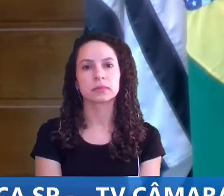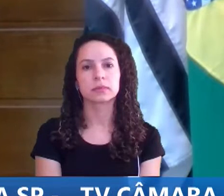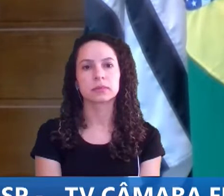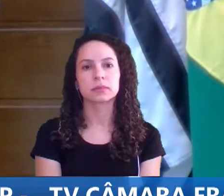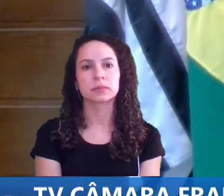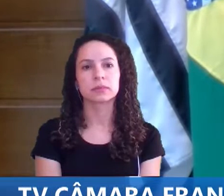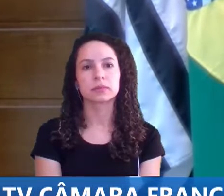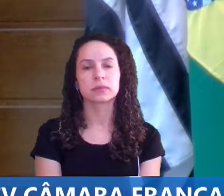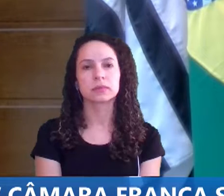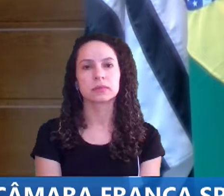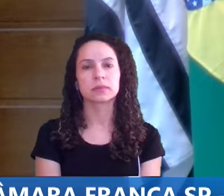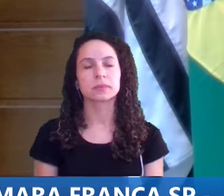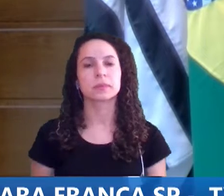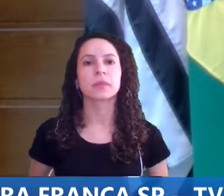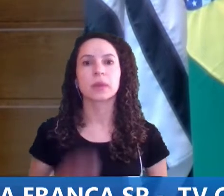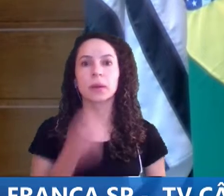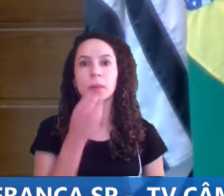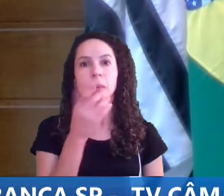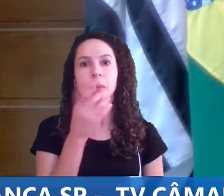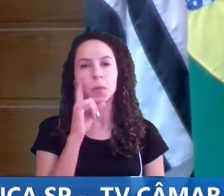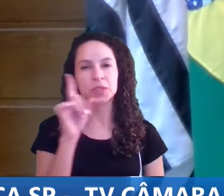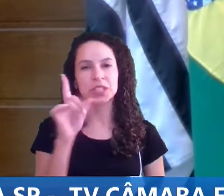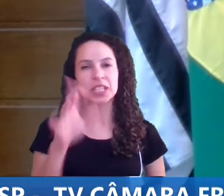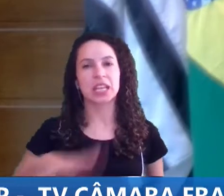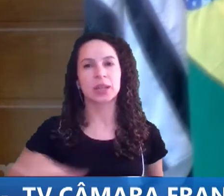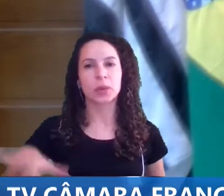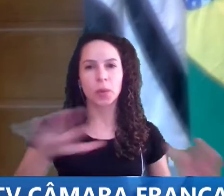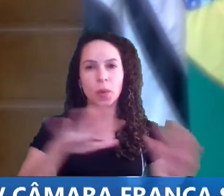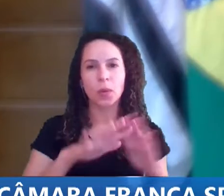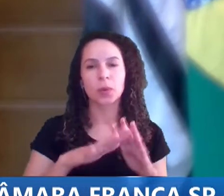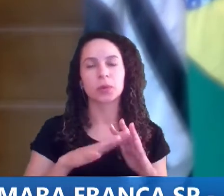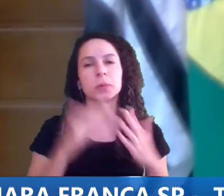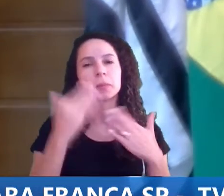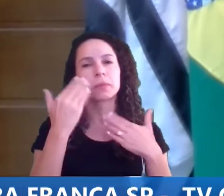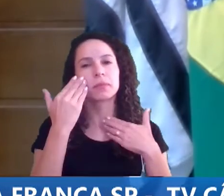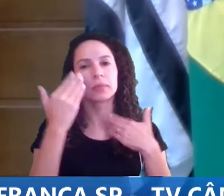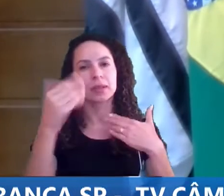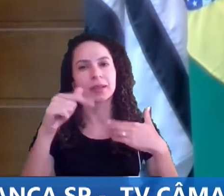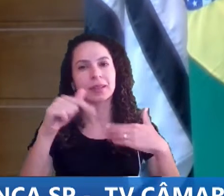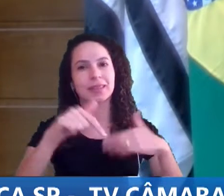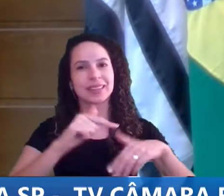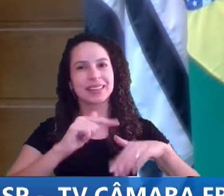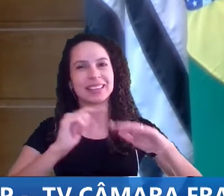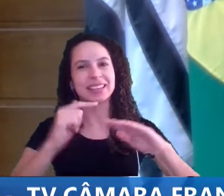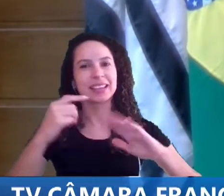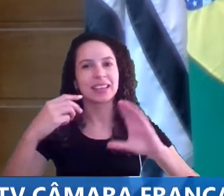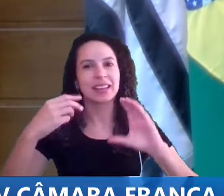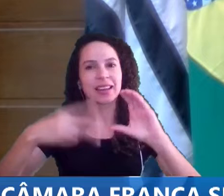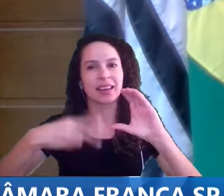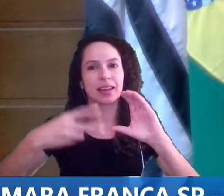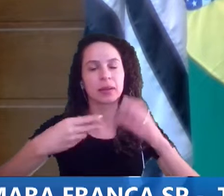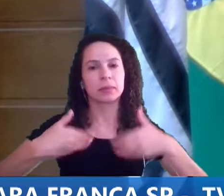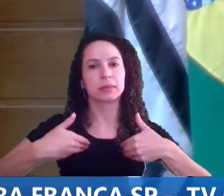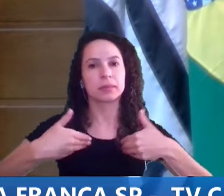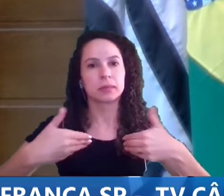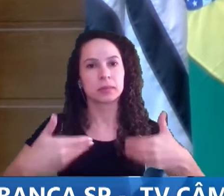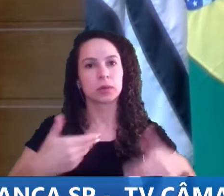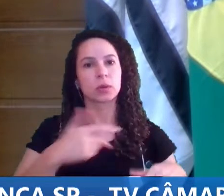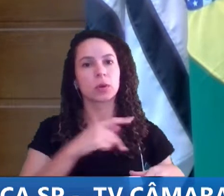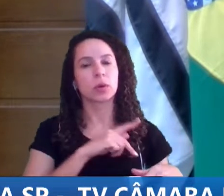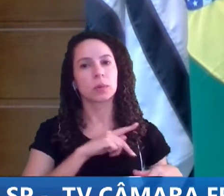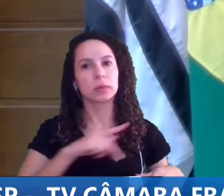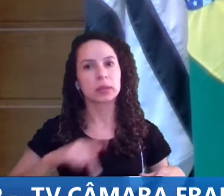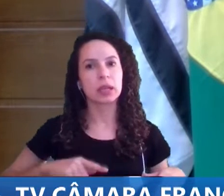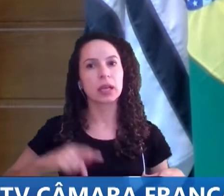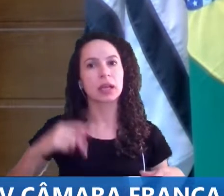Bom dia a todos e a todas. Agradecer à Casa pelo convite, senhor presidente, o vereador Marcelo